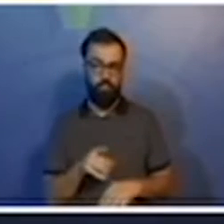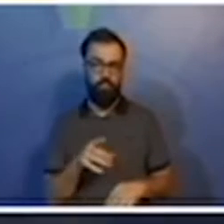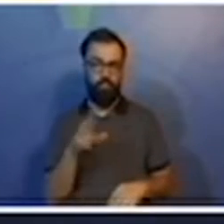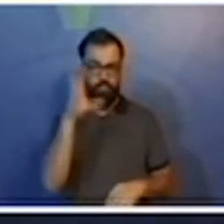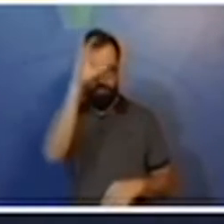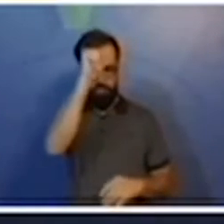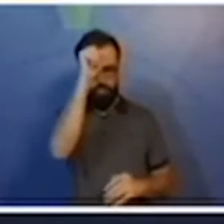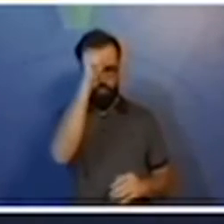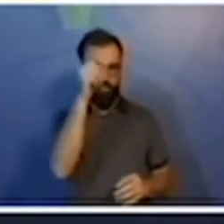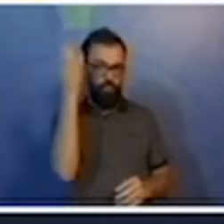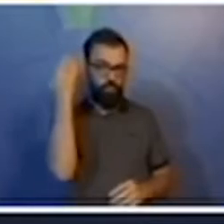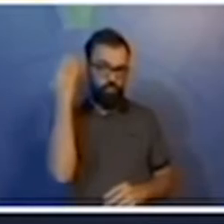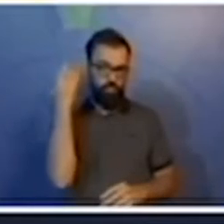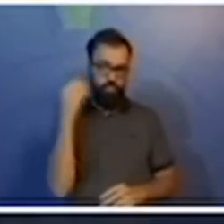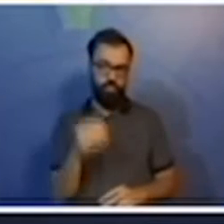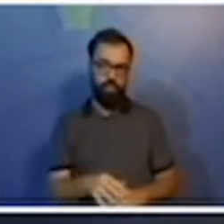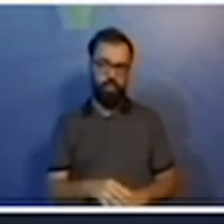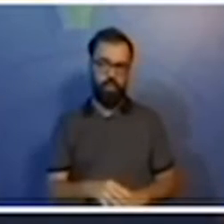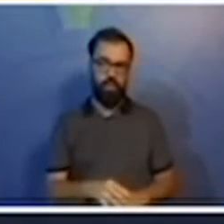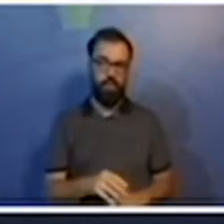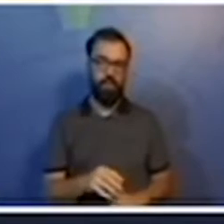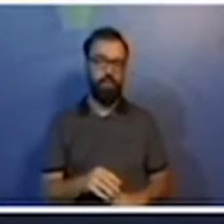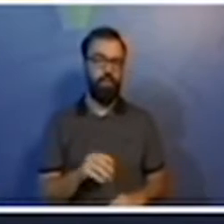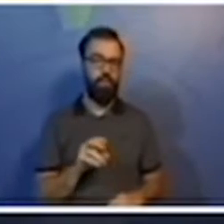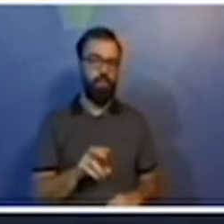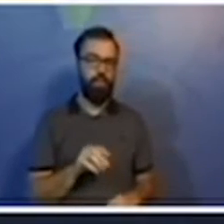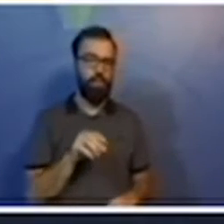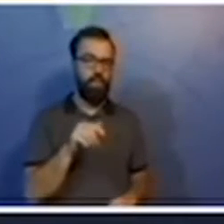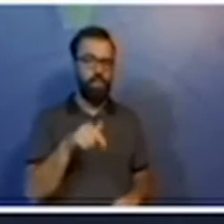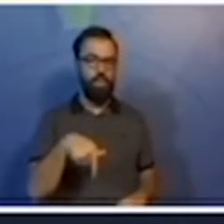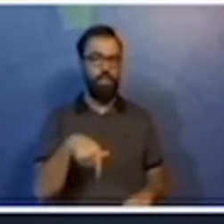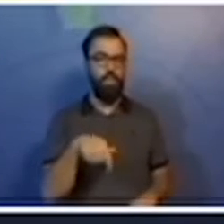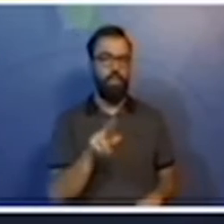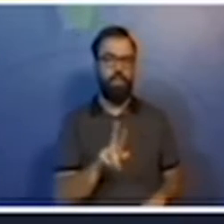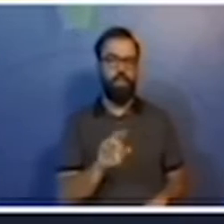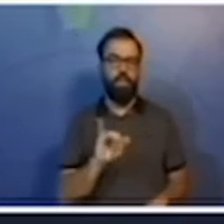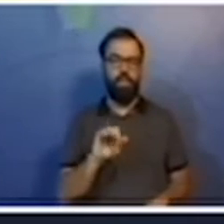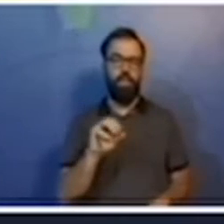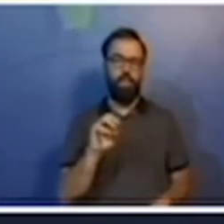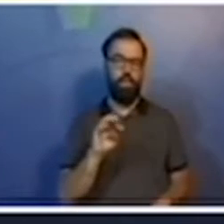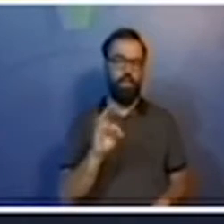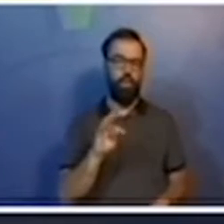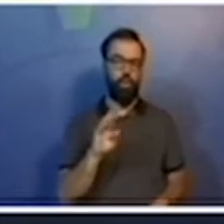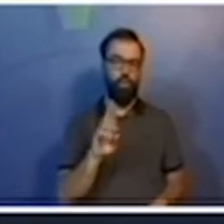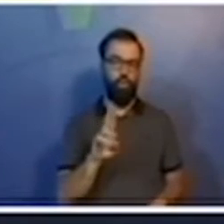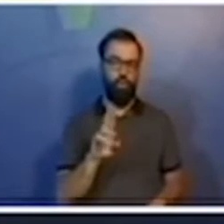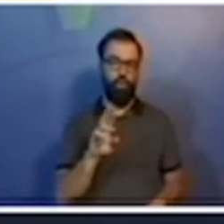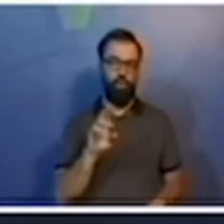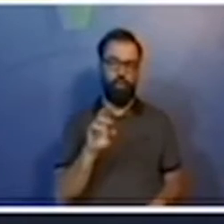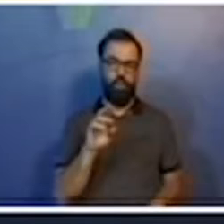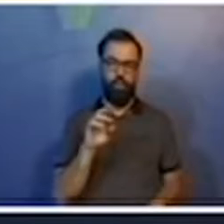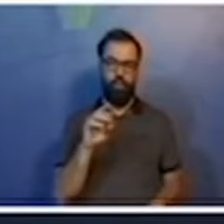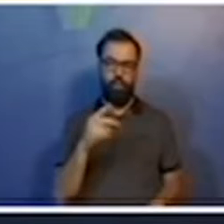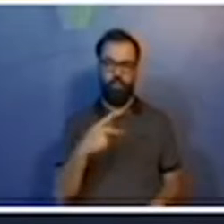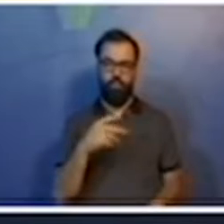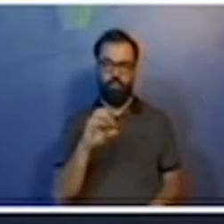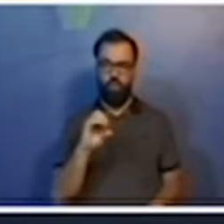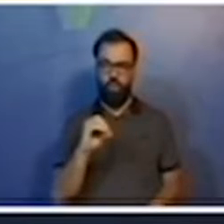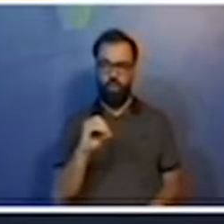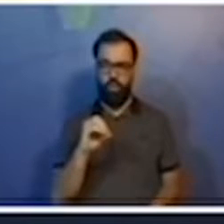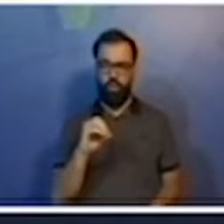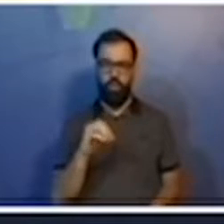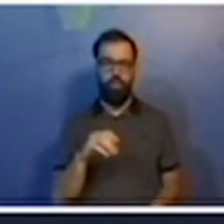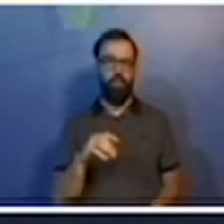aprenderam. Quintuplo, 5 vezes. Suplemento e complemento são relacionados a